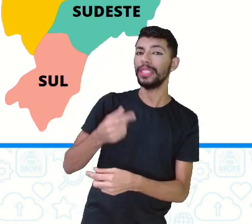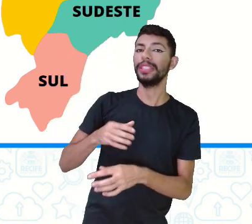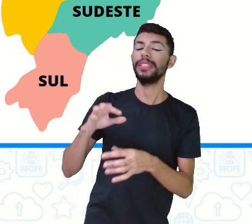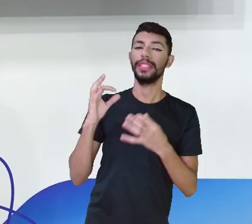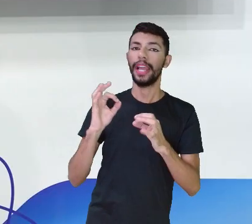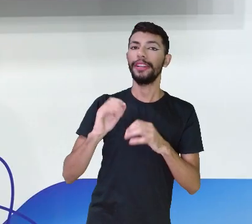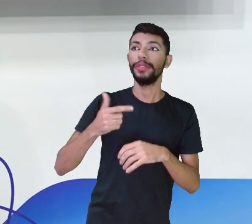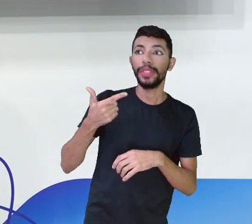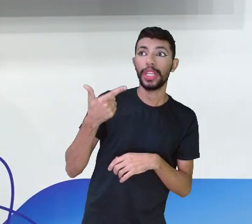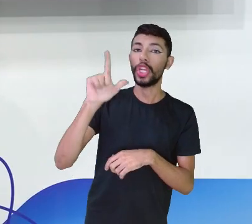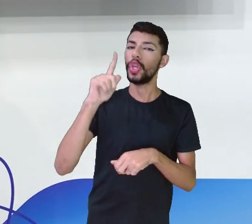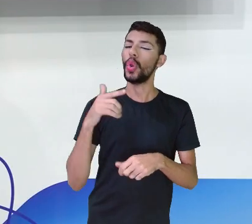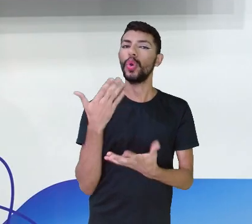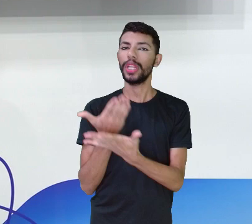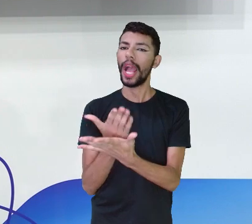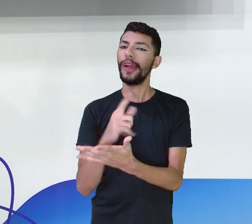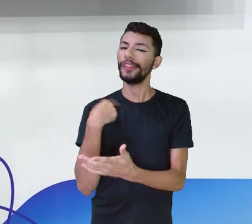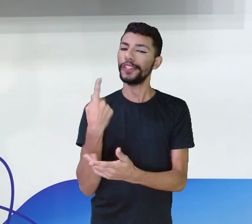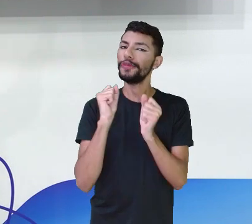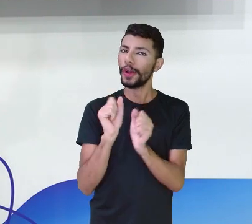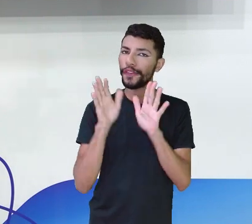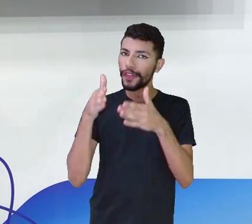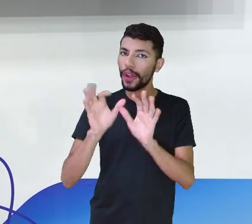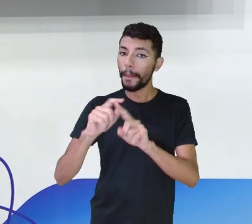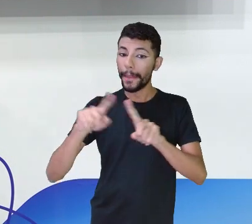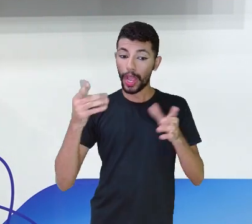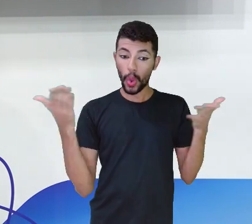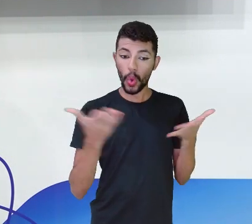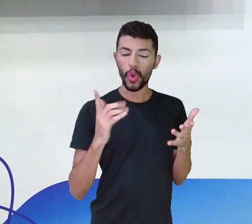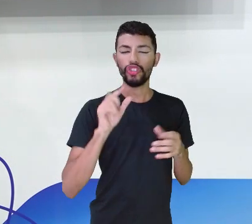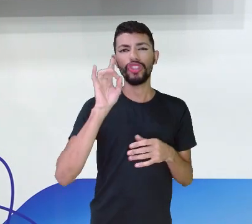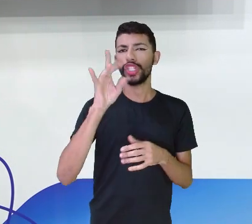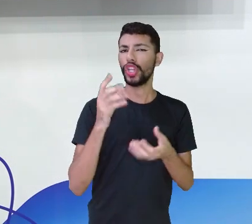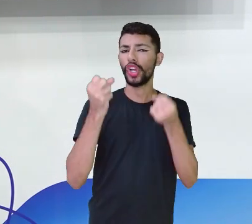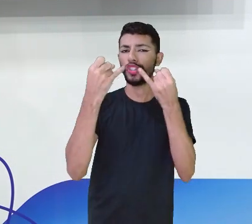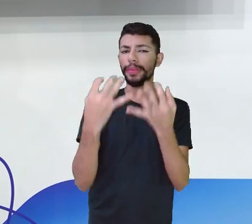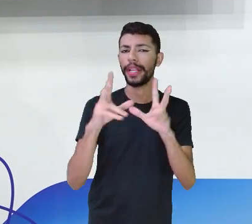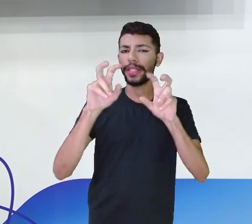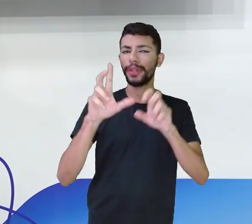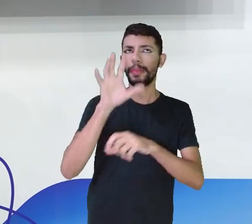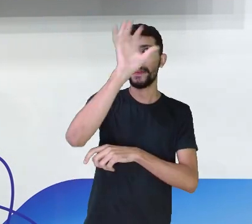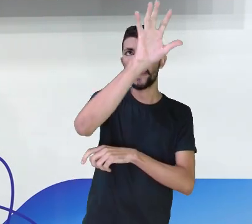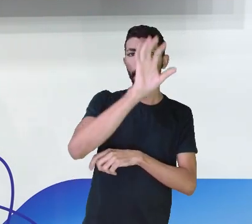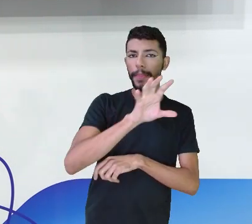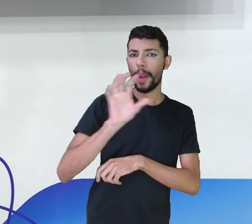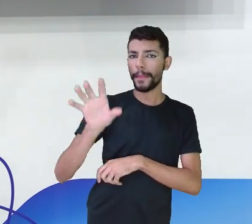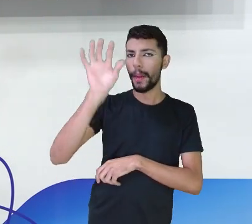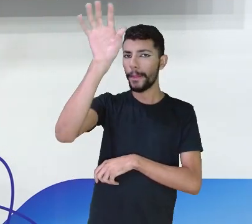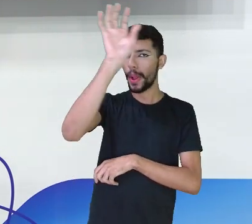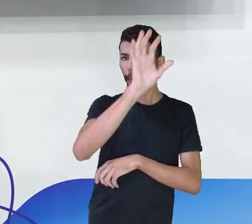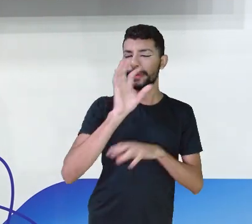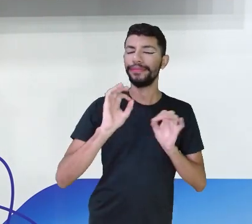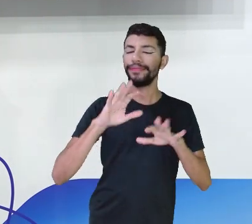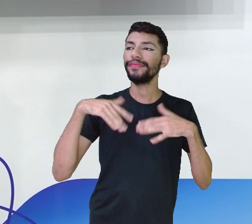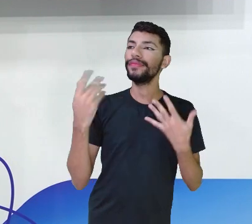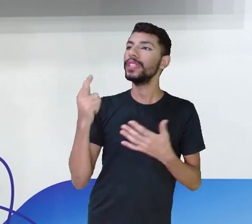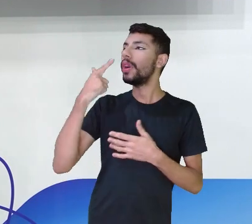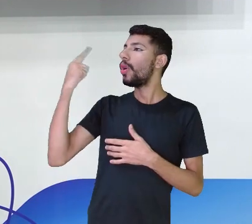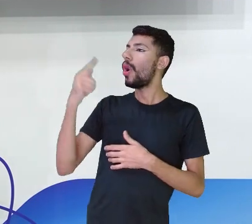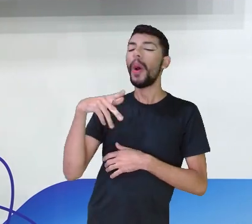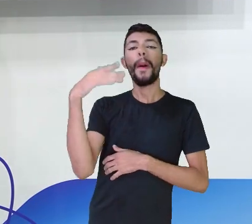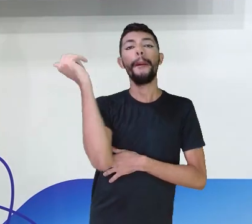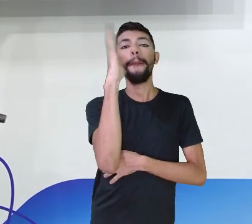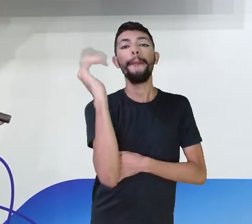gente pode conversar. Hoje eu vou falar só dessas divisões, tá certo? Então, a gente tem o Brasil,